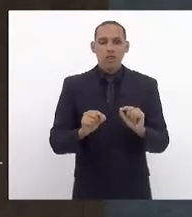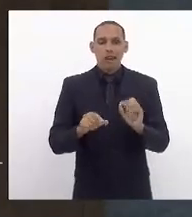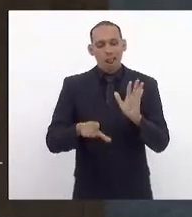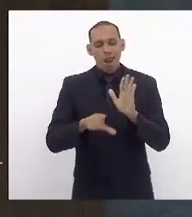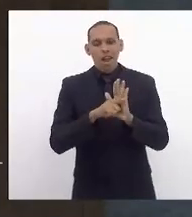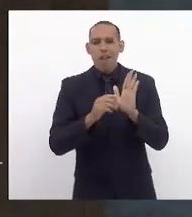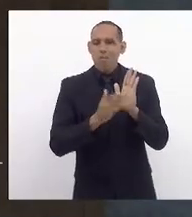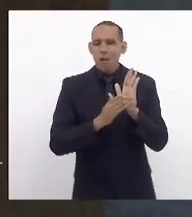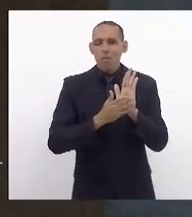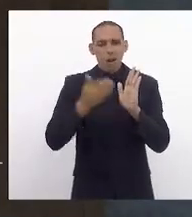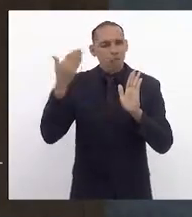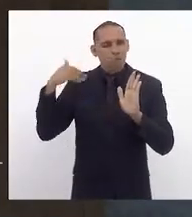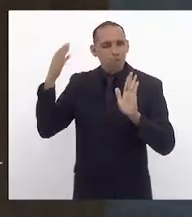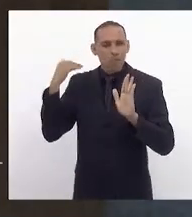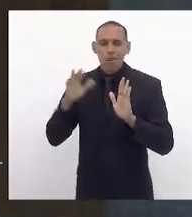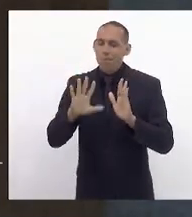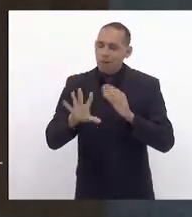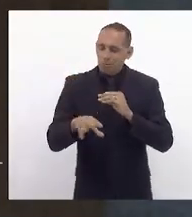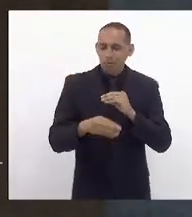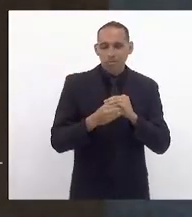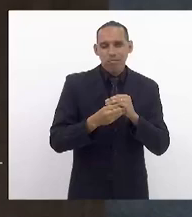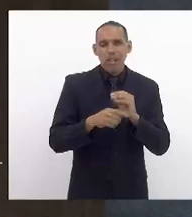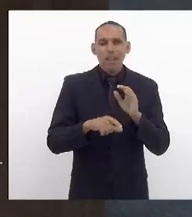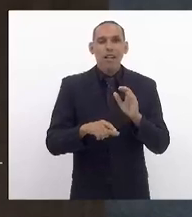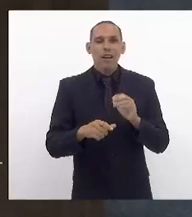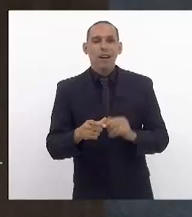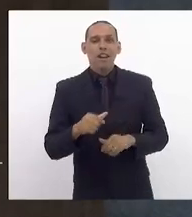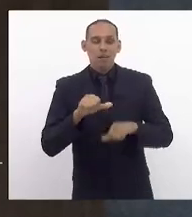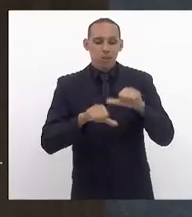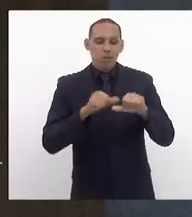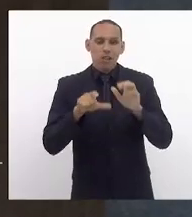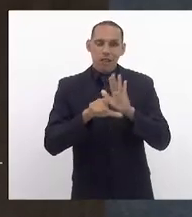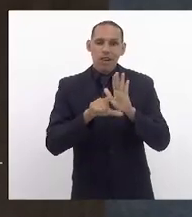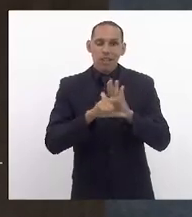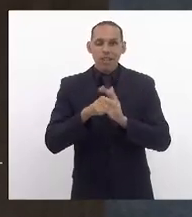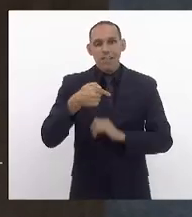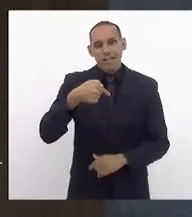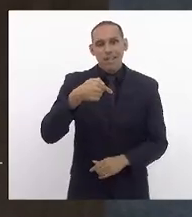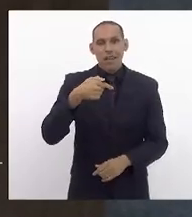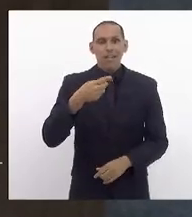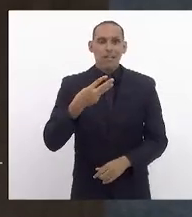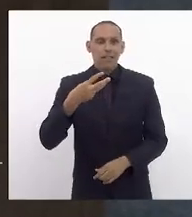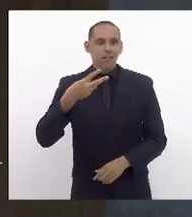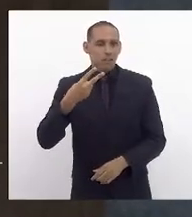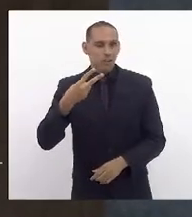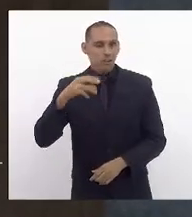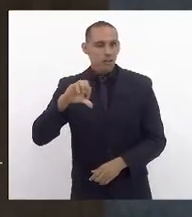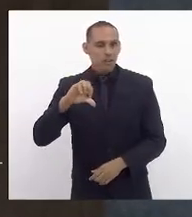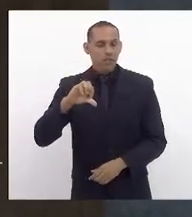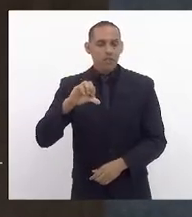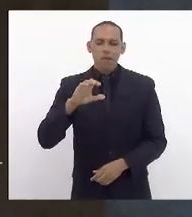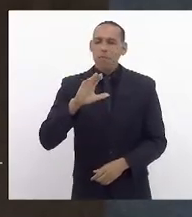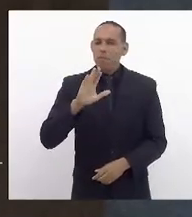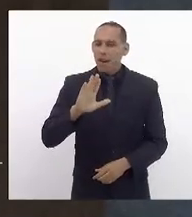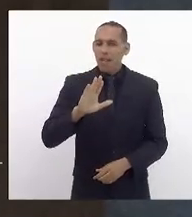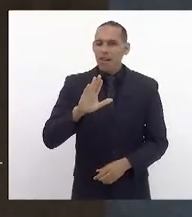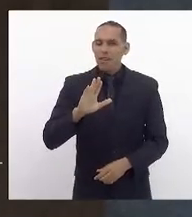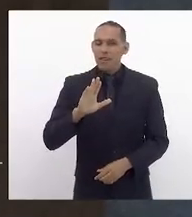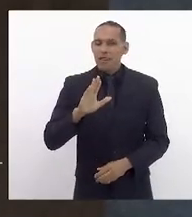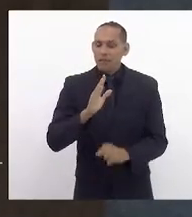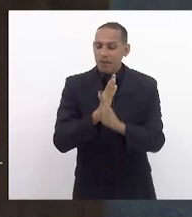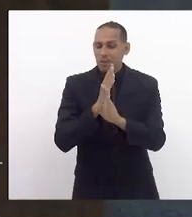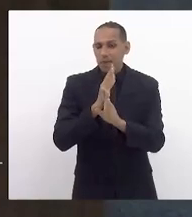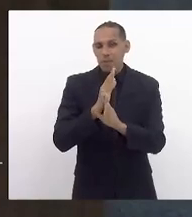proposta inicialmente, mas foi incluída numa lei, na alteração dessa lei 7.329. Mas, no entanto,